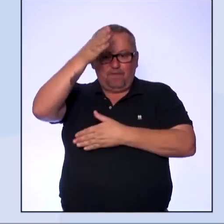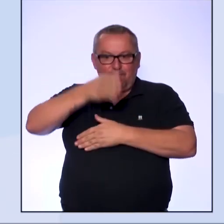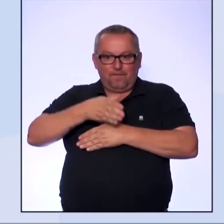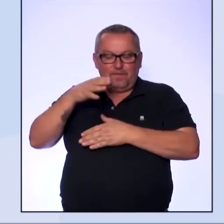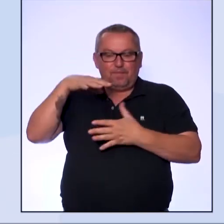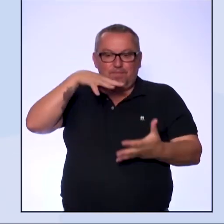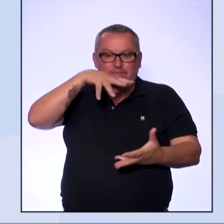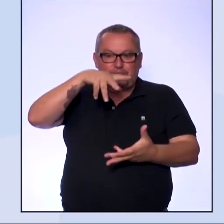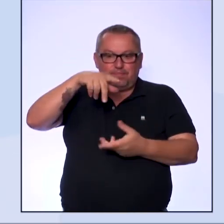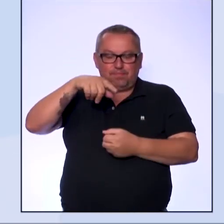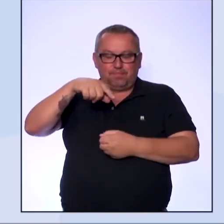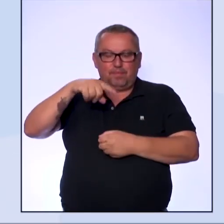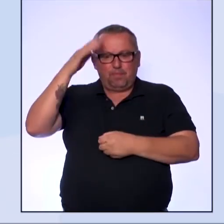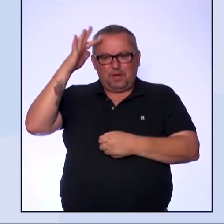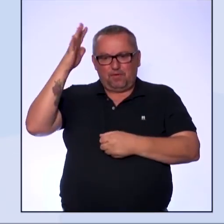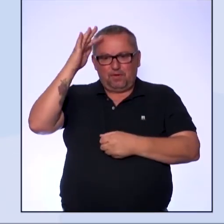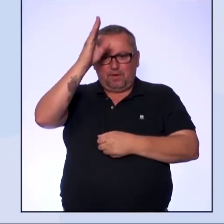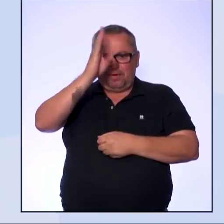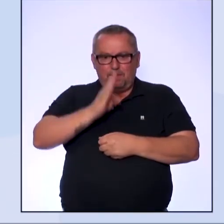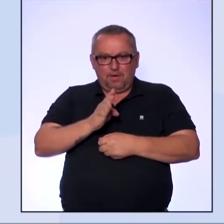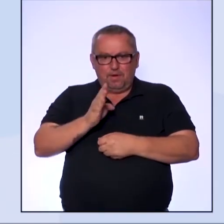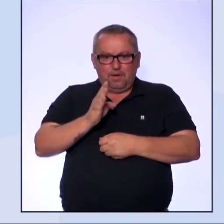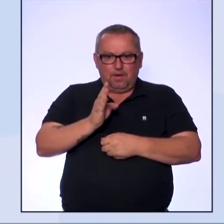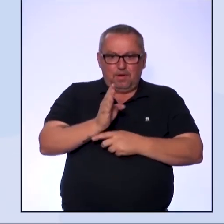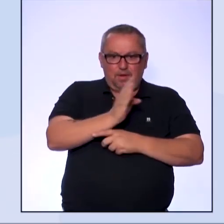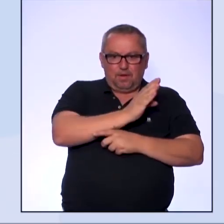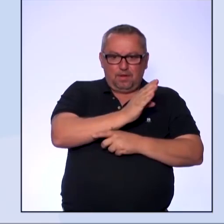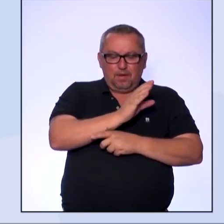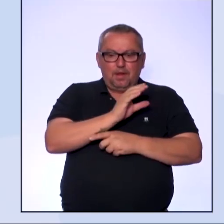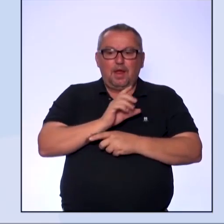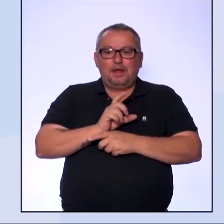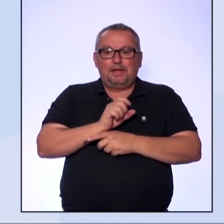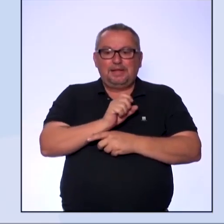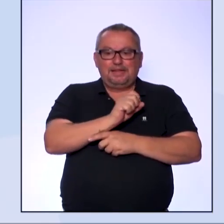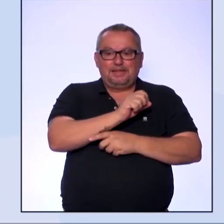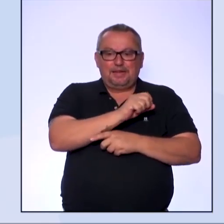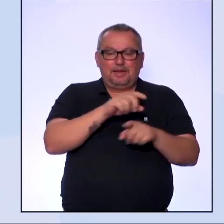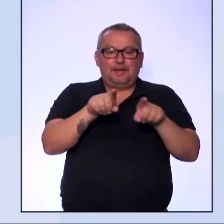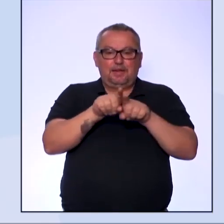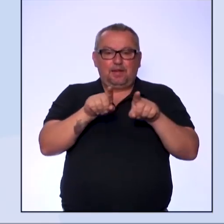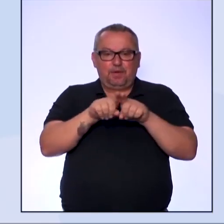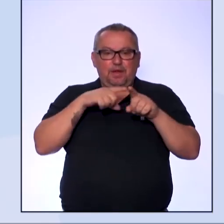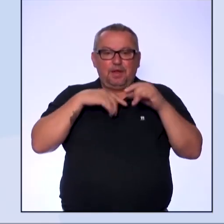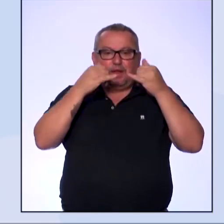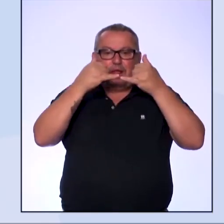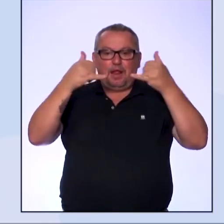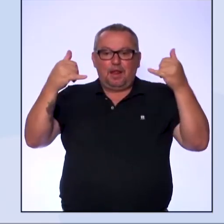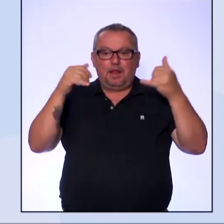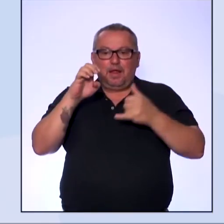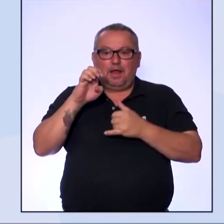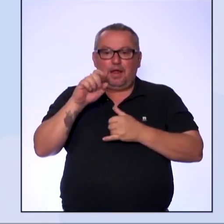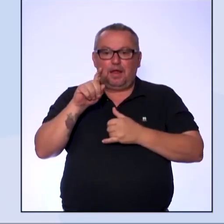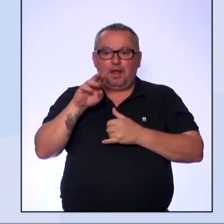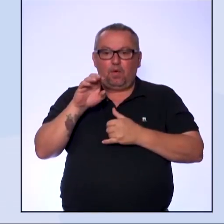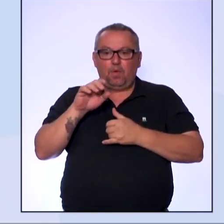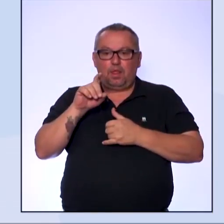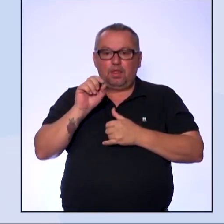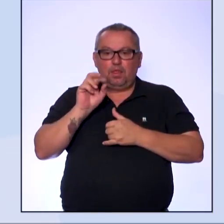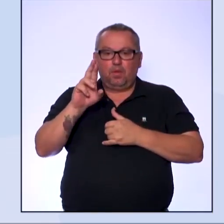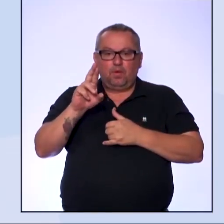linha imaginária. Nós temos também a linha do Equador, tá, que também ela acaba passando, lembrando que são